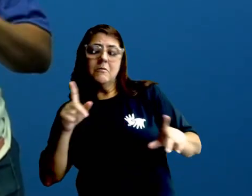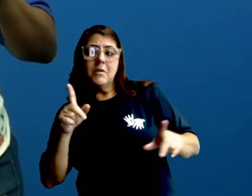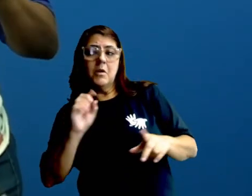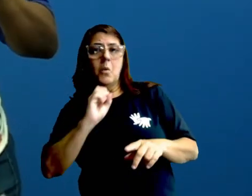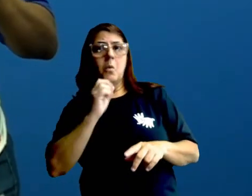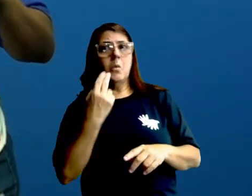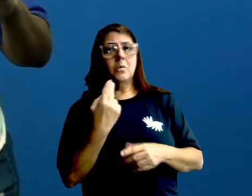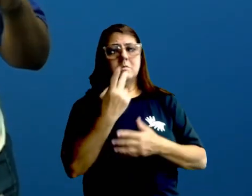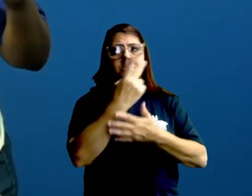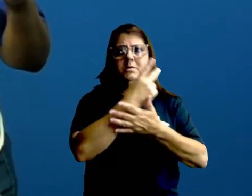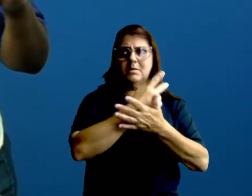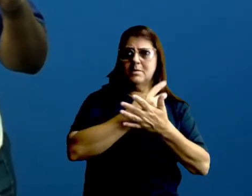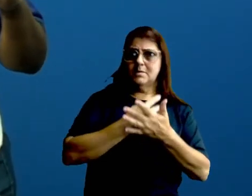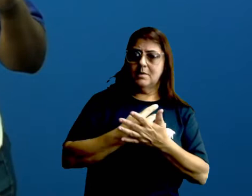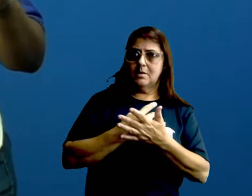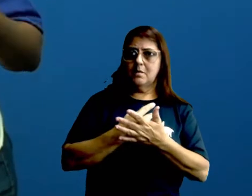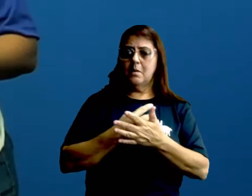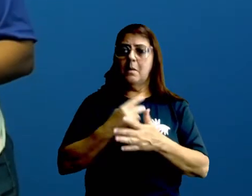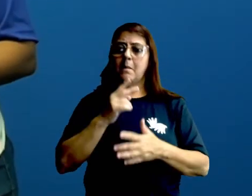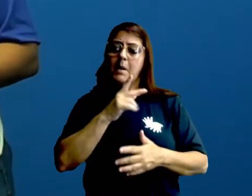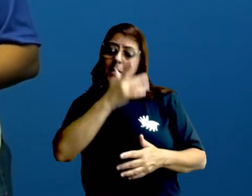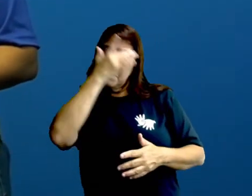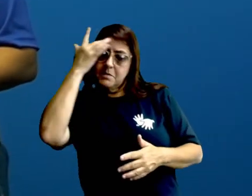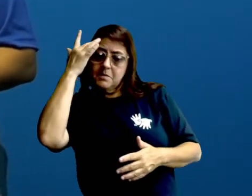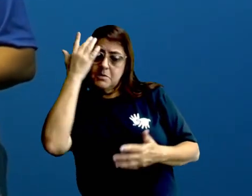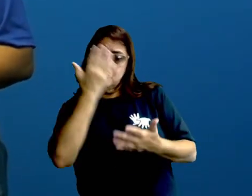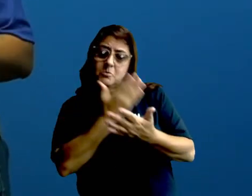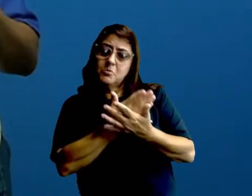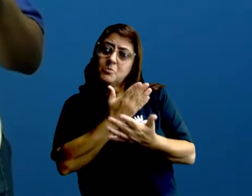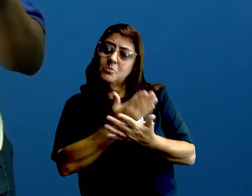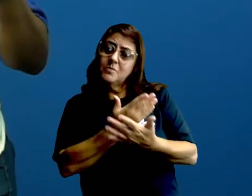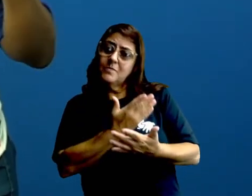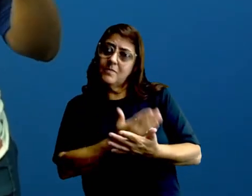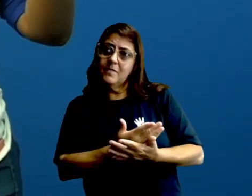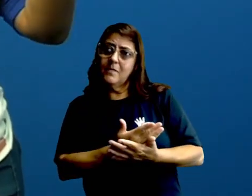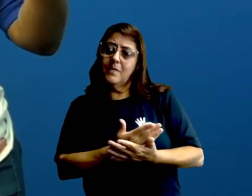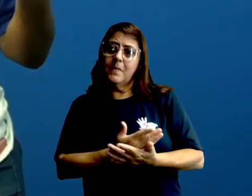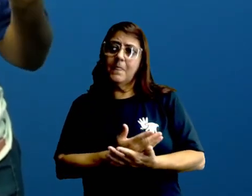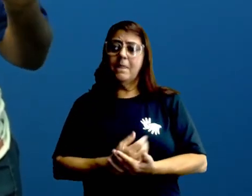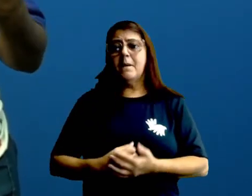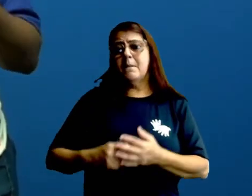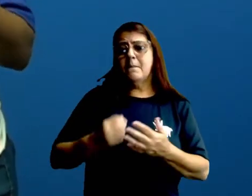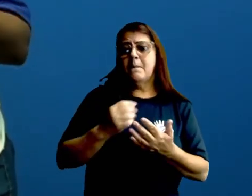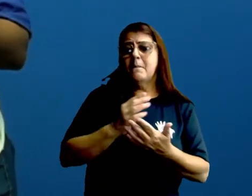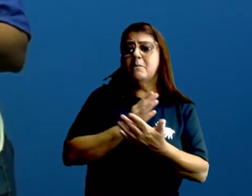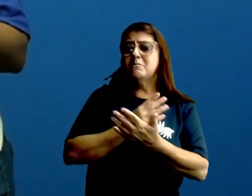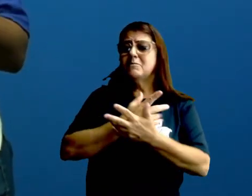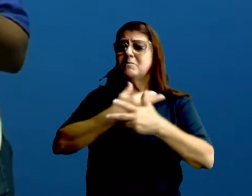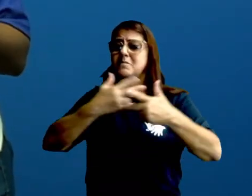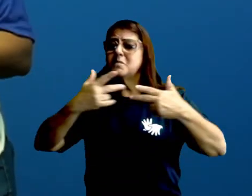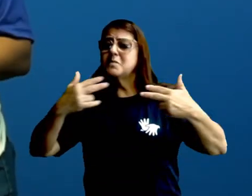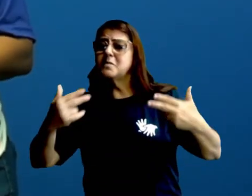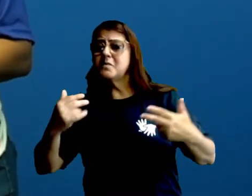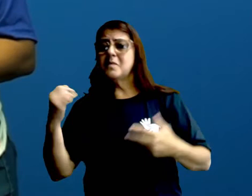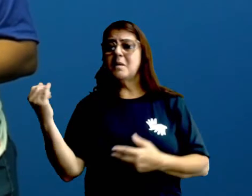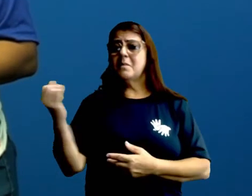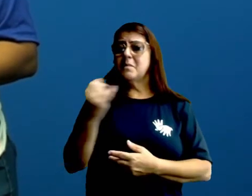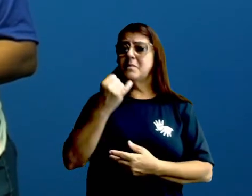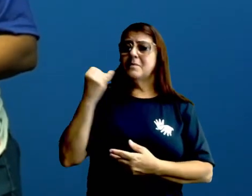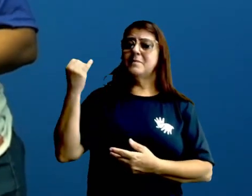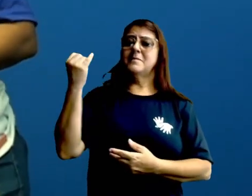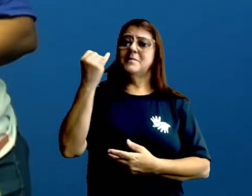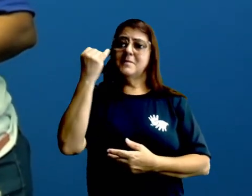desenho, mas que sempre os povos estudavam, né? E aí, muitas coisas, né, foram usadas, a importância, né,